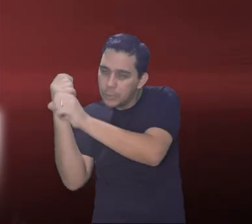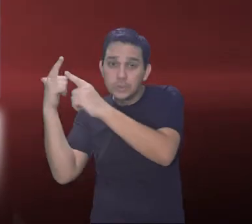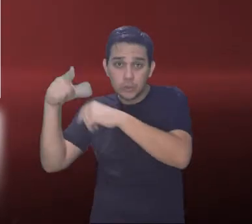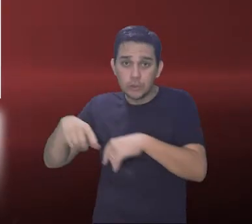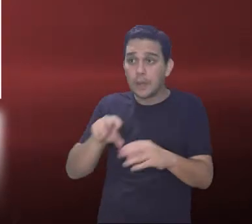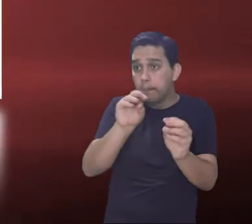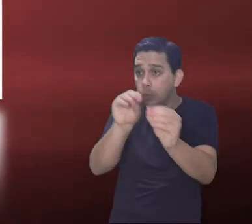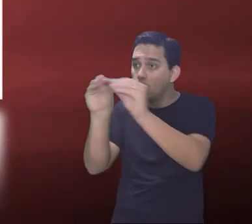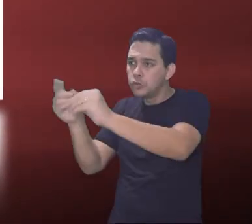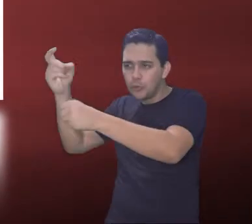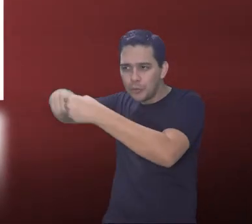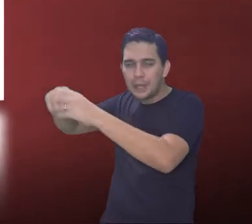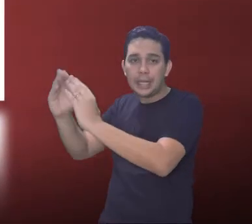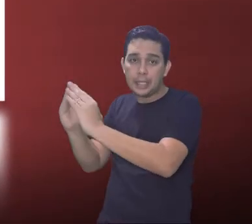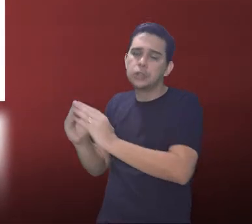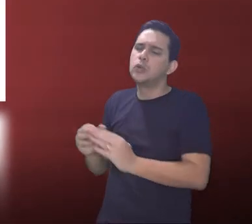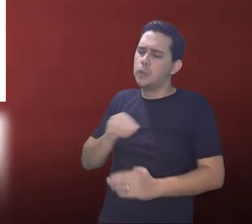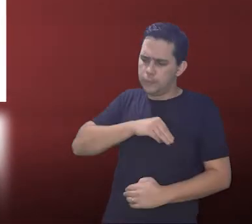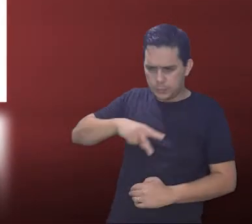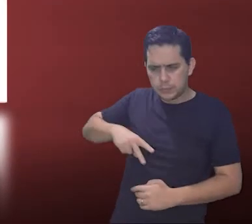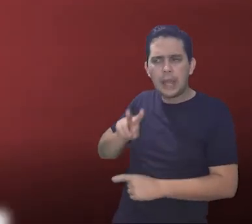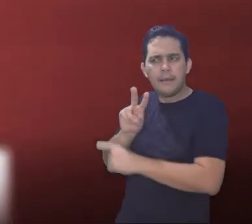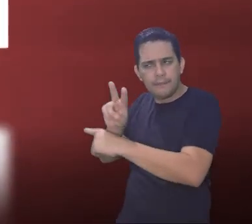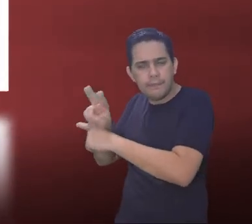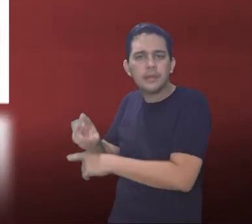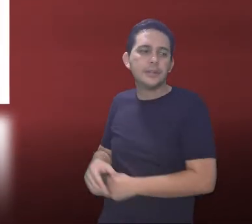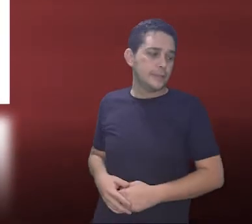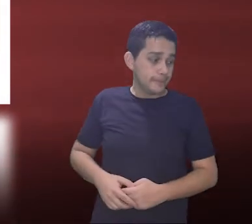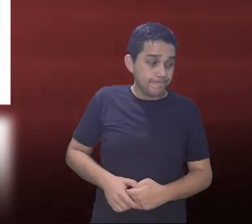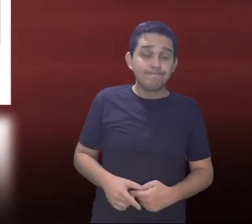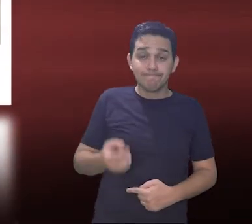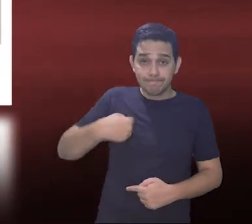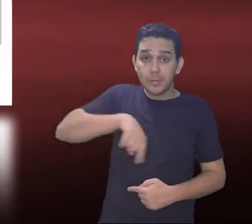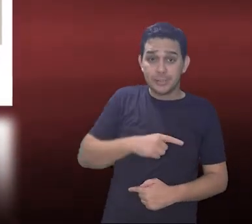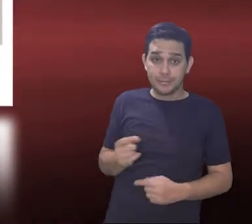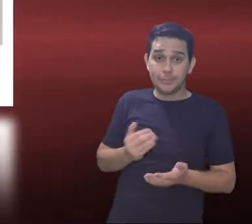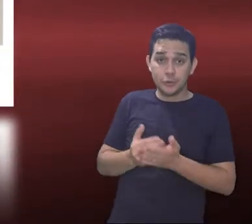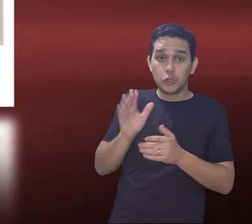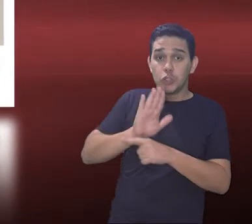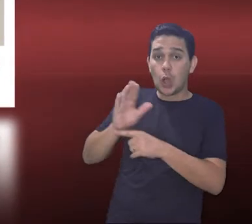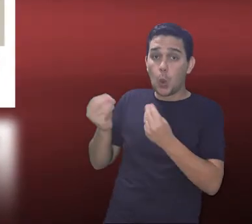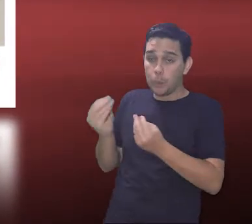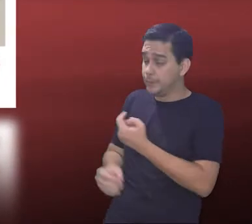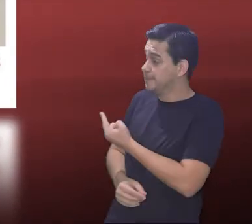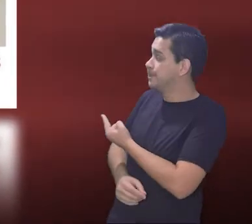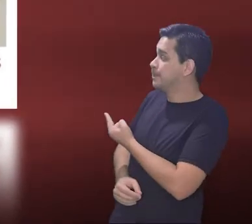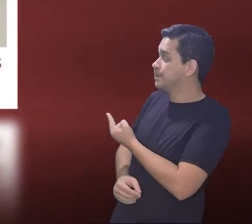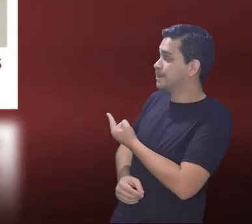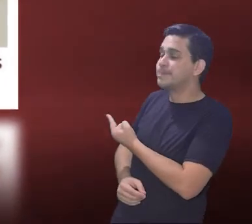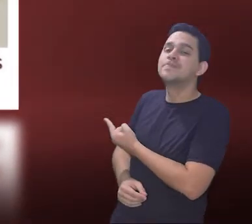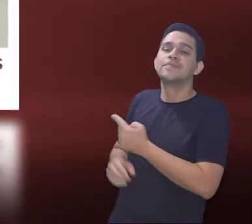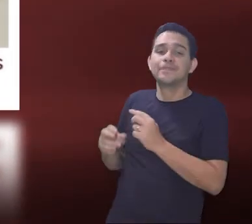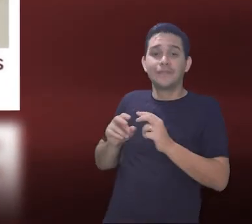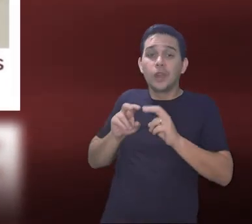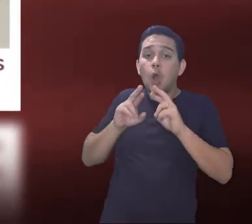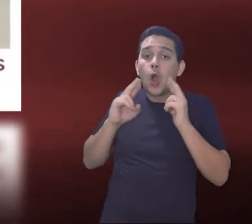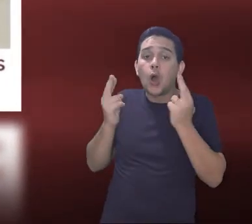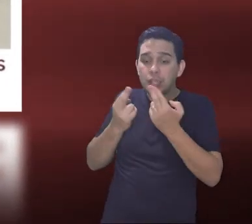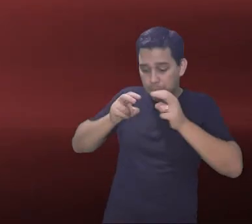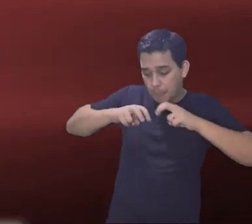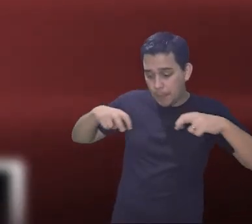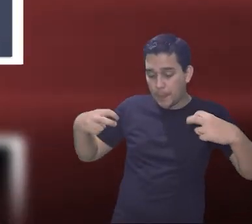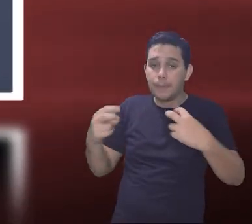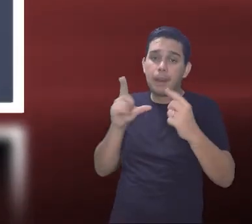de vistorias in loco, de rodas de conversa com os abrigados e também